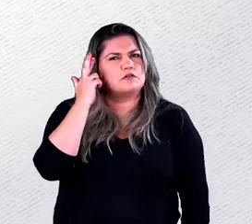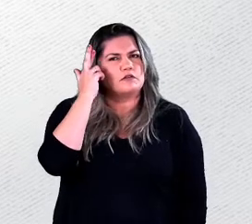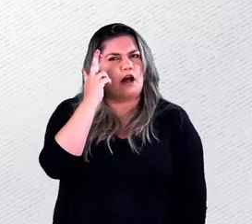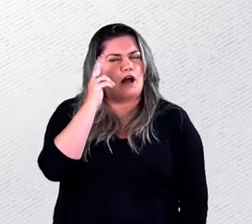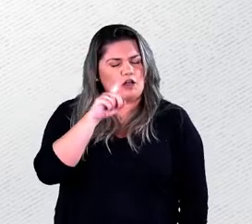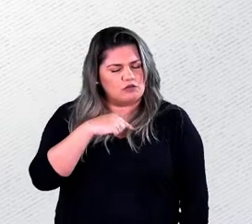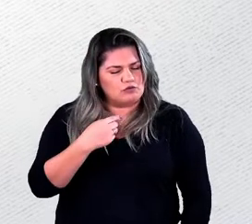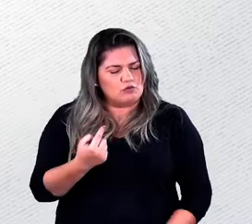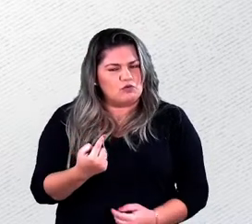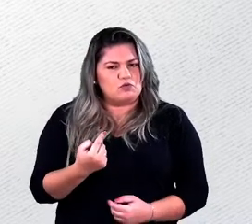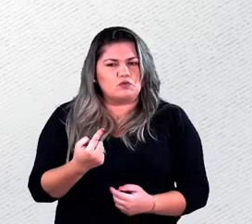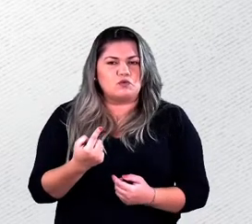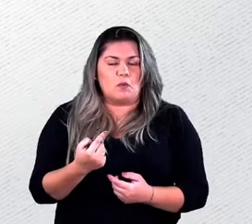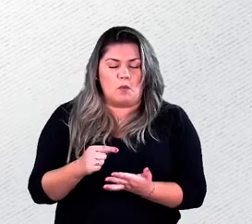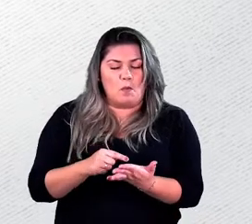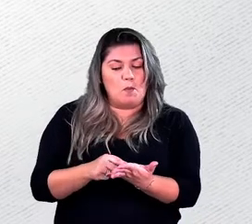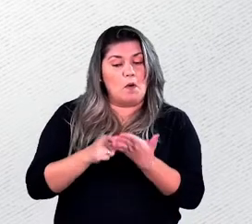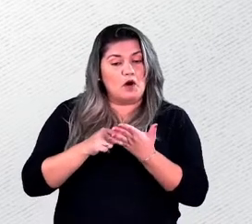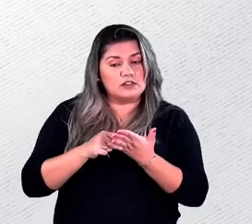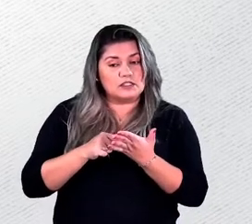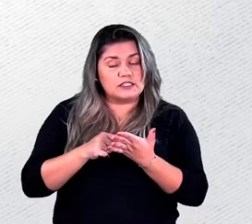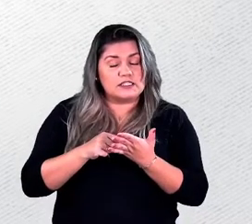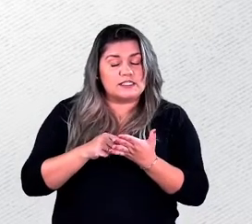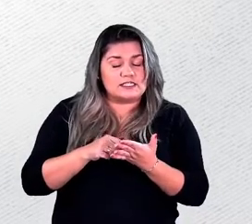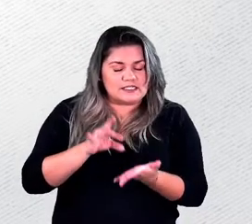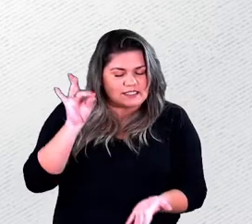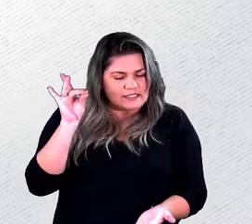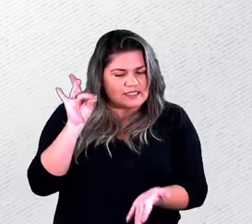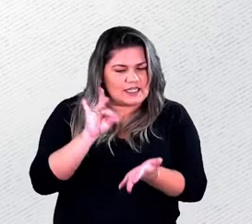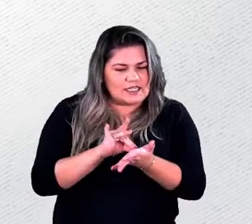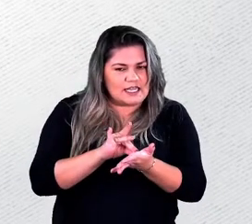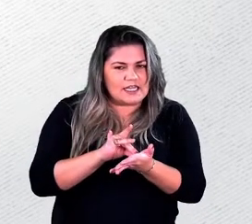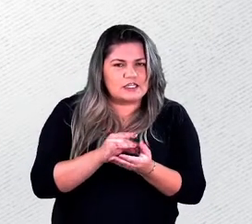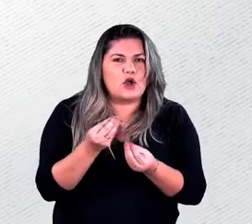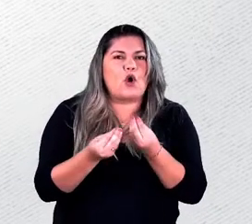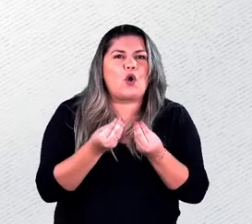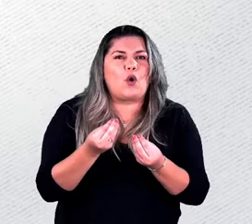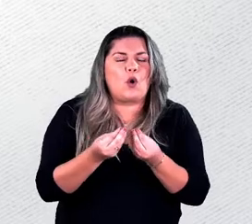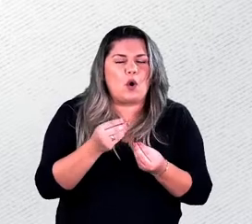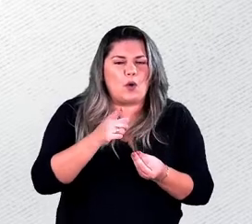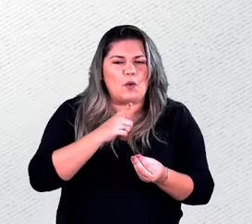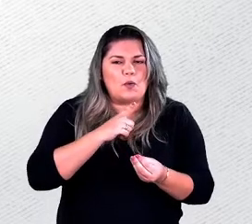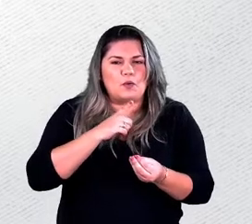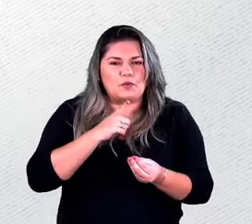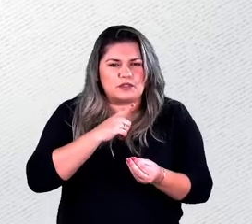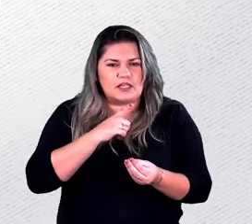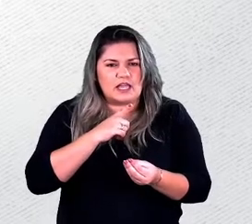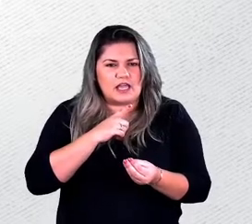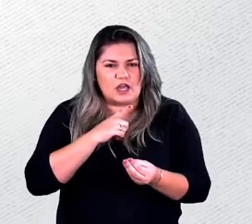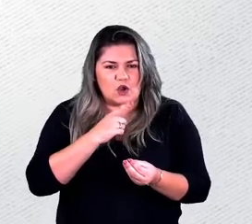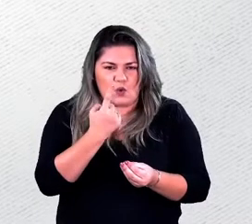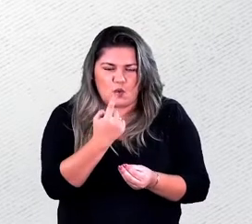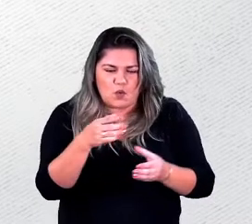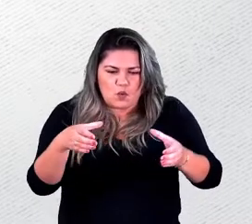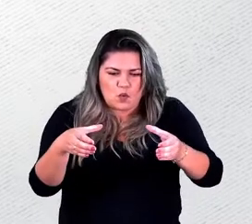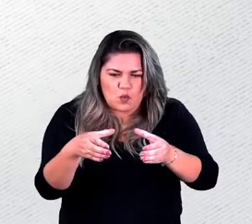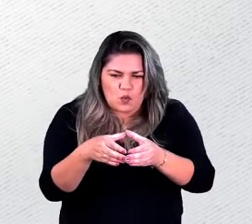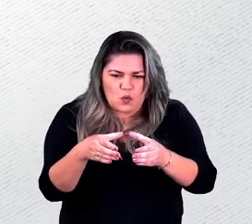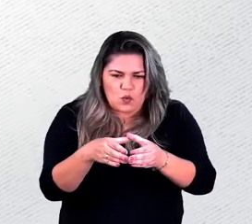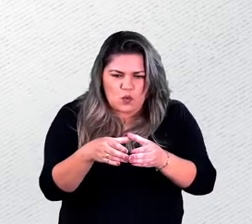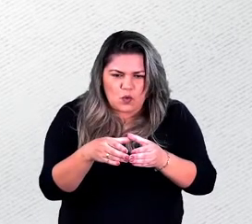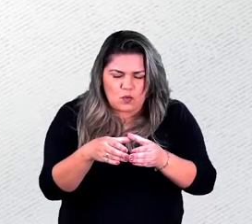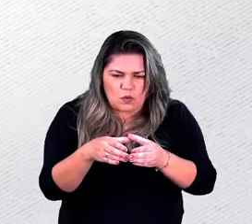de com acertada foi a decisão do legislador constituinte em criar esse órgão uma composição que